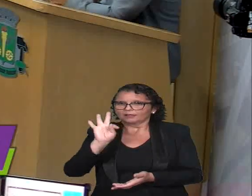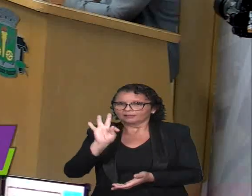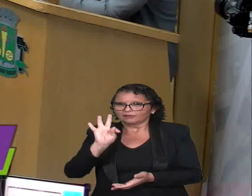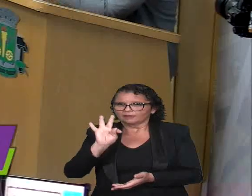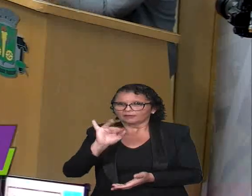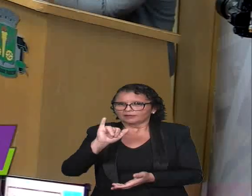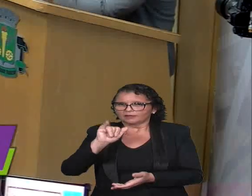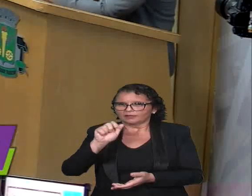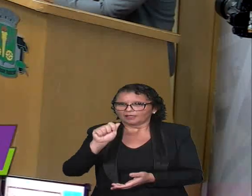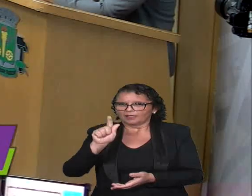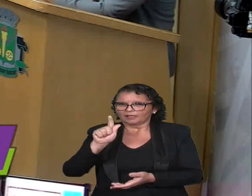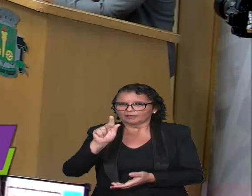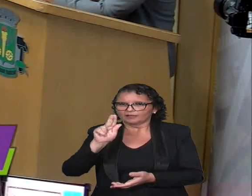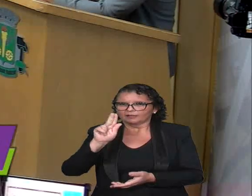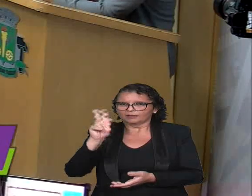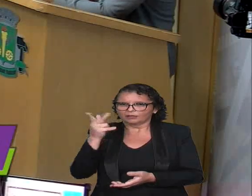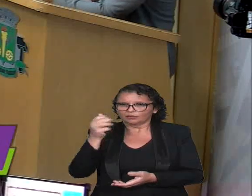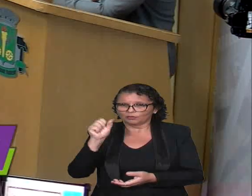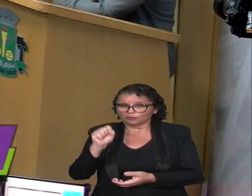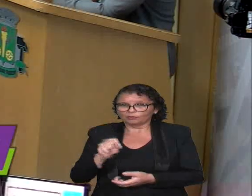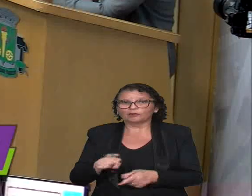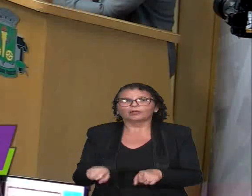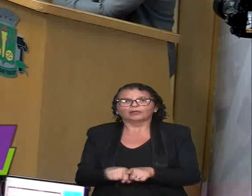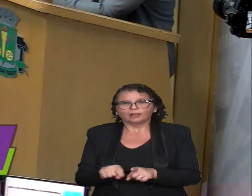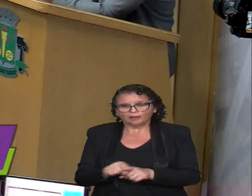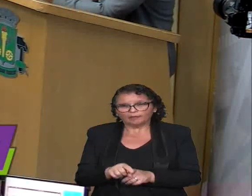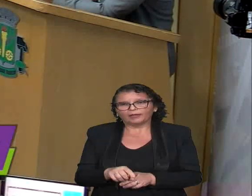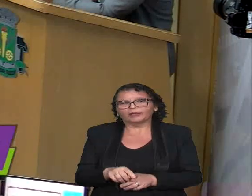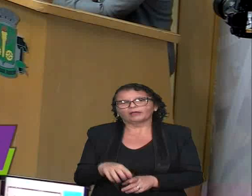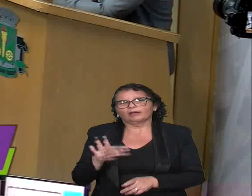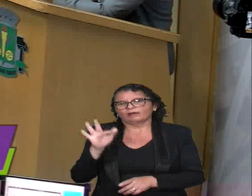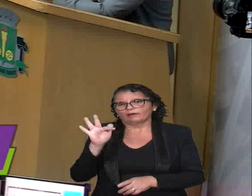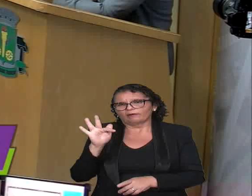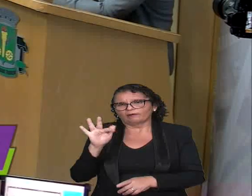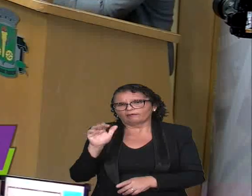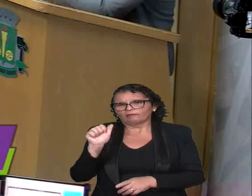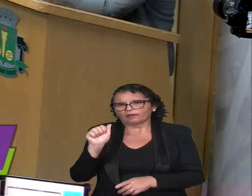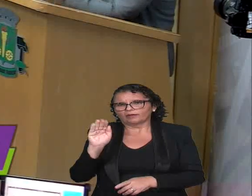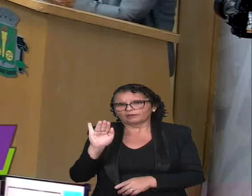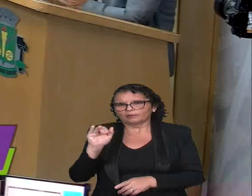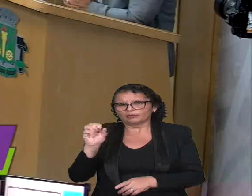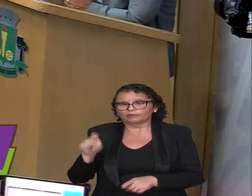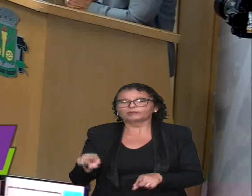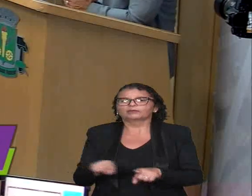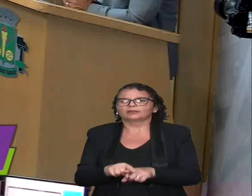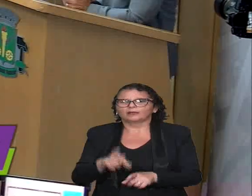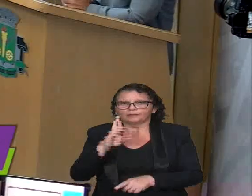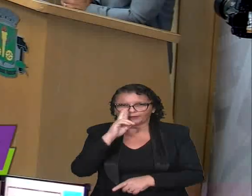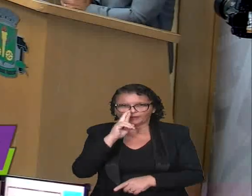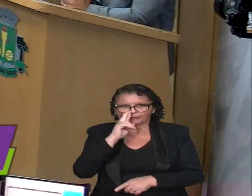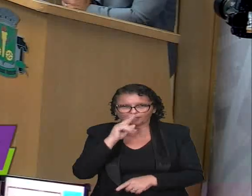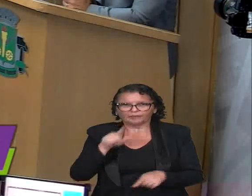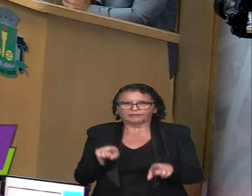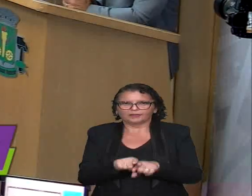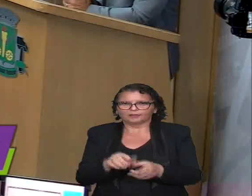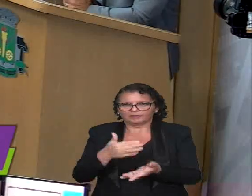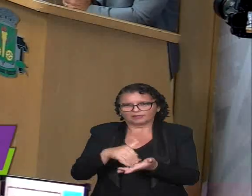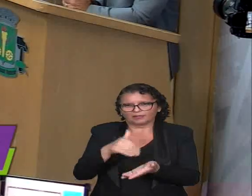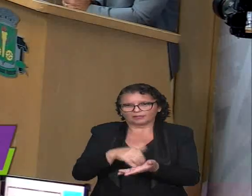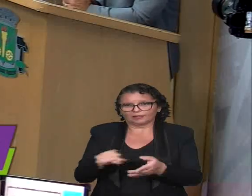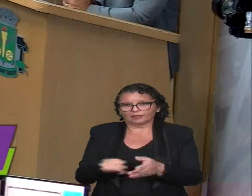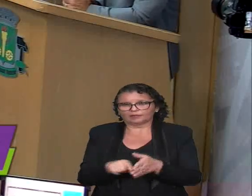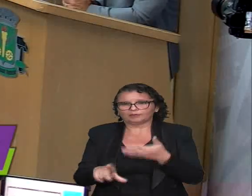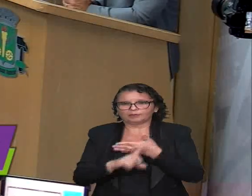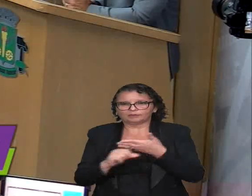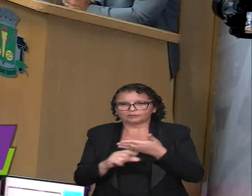na Câmara Fábio Gross trabalhou comigo aqui na Câmara também né e o Ribamar que é o nosso